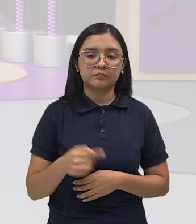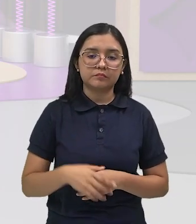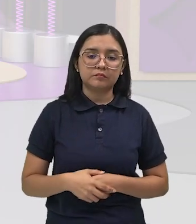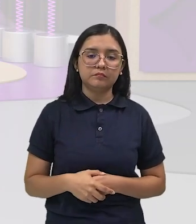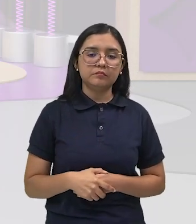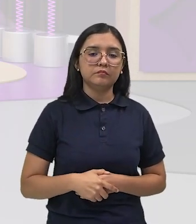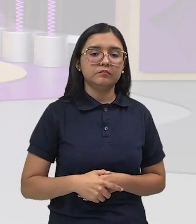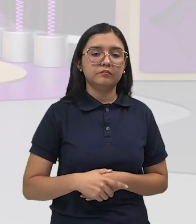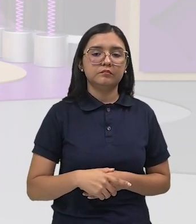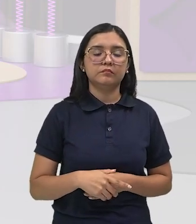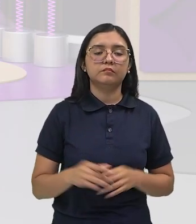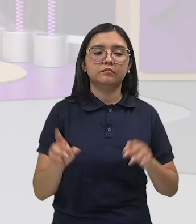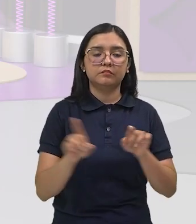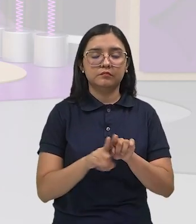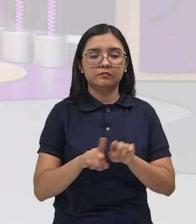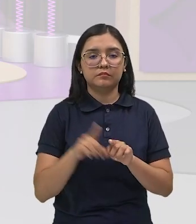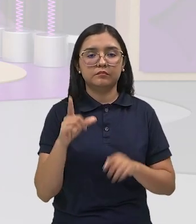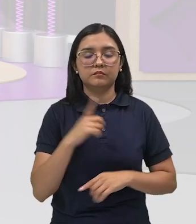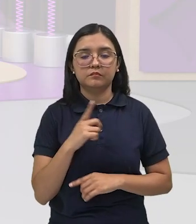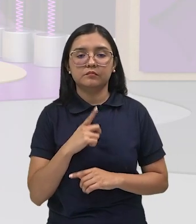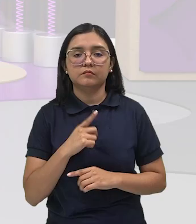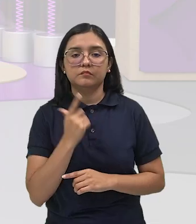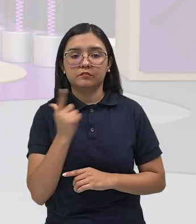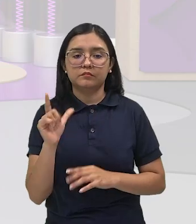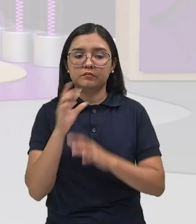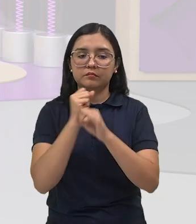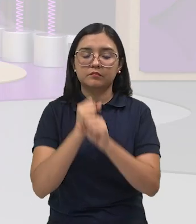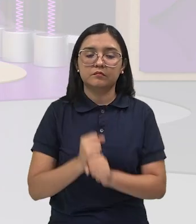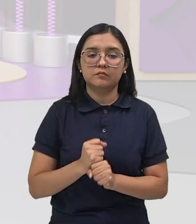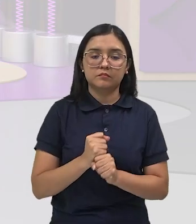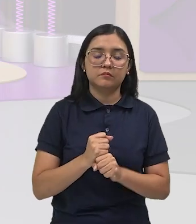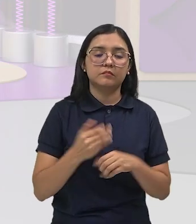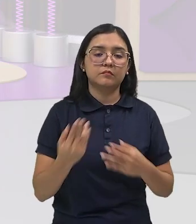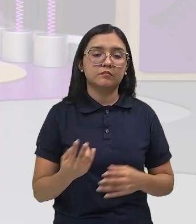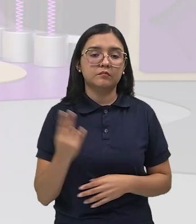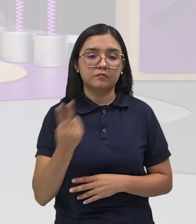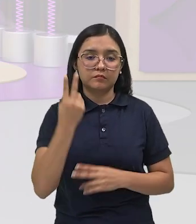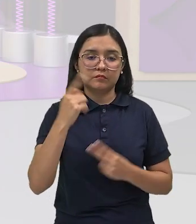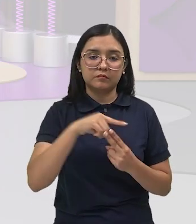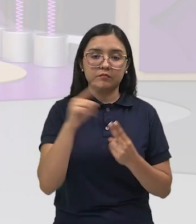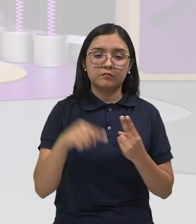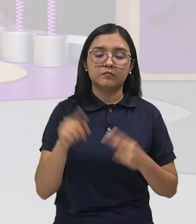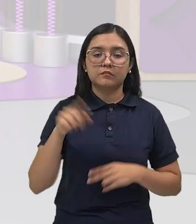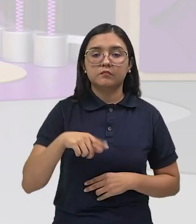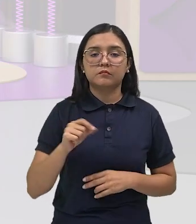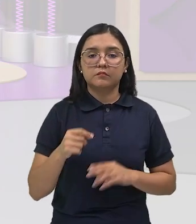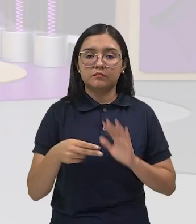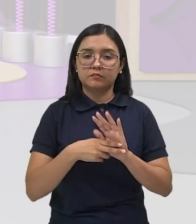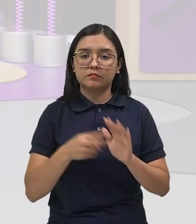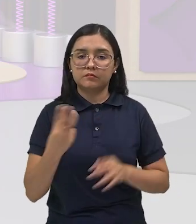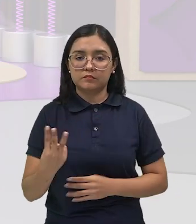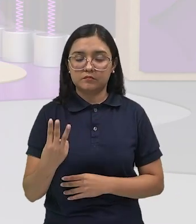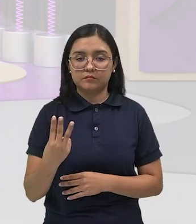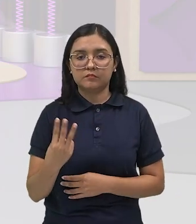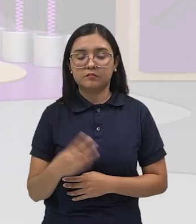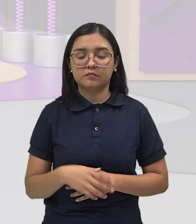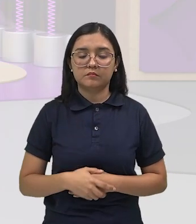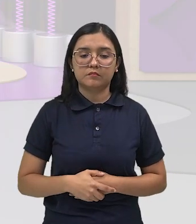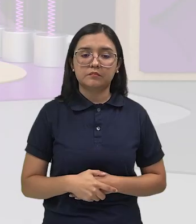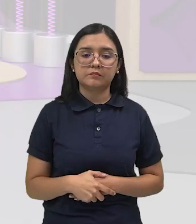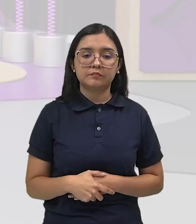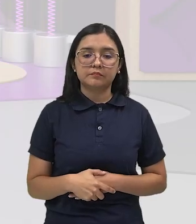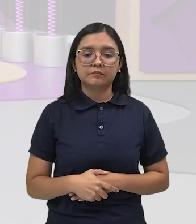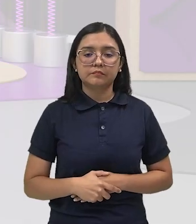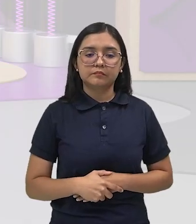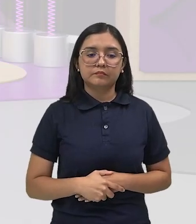E existem problemas que pede para você adotar o valor de π igual a 3. Em todas